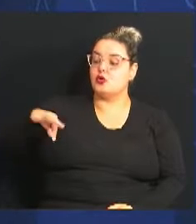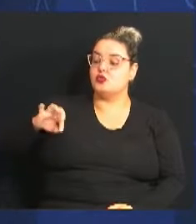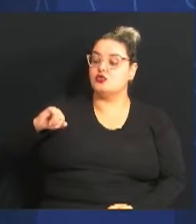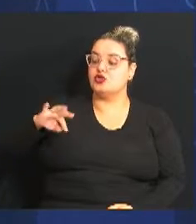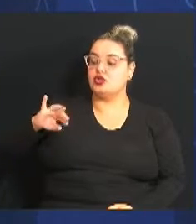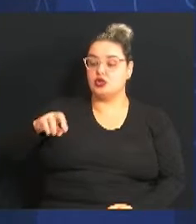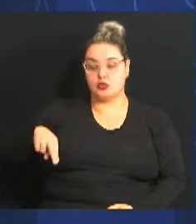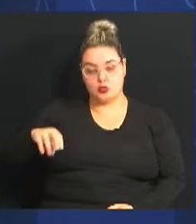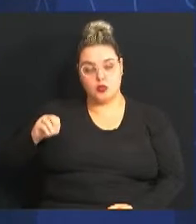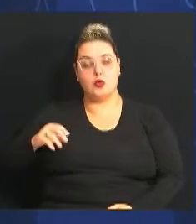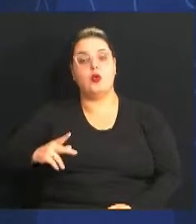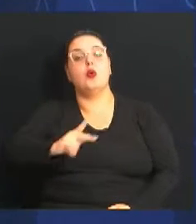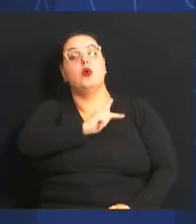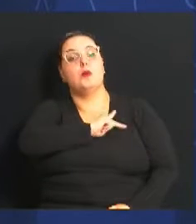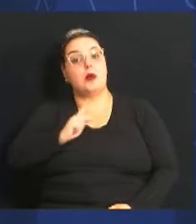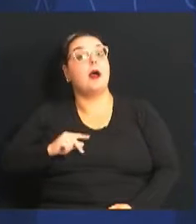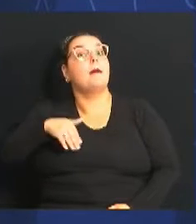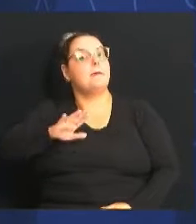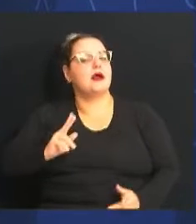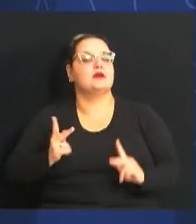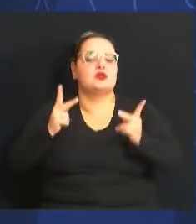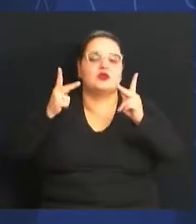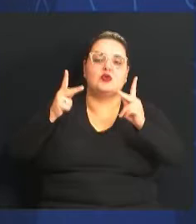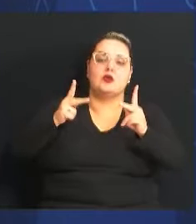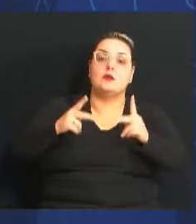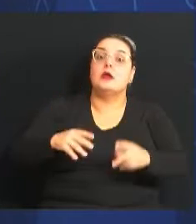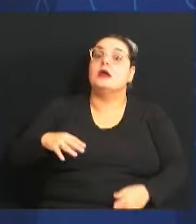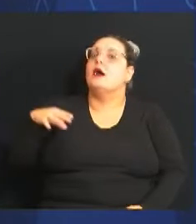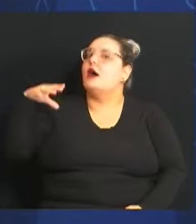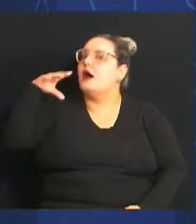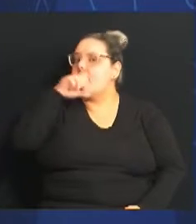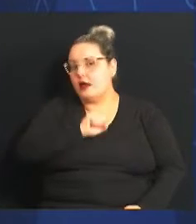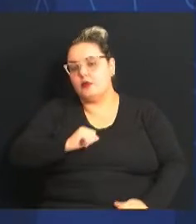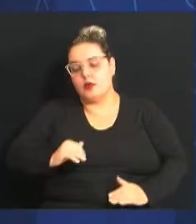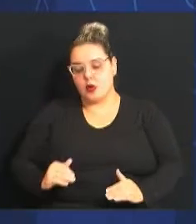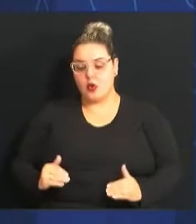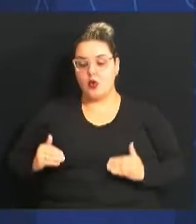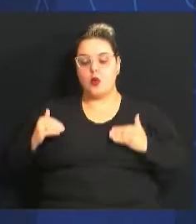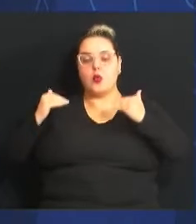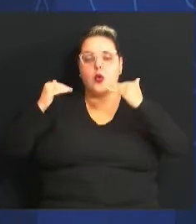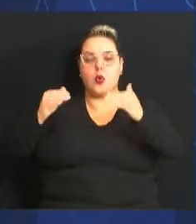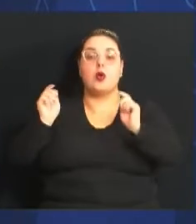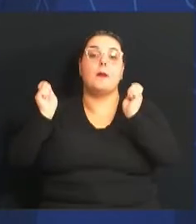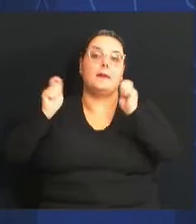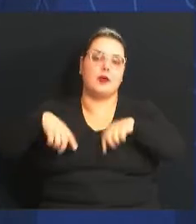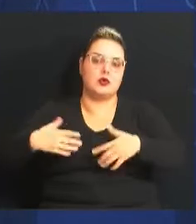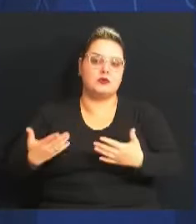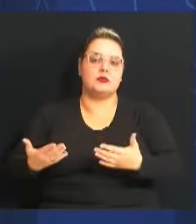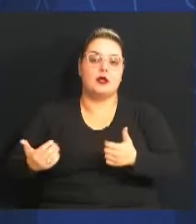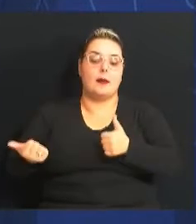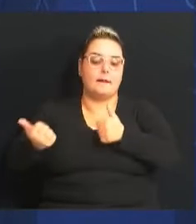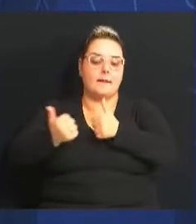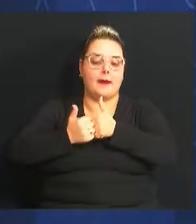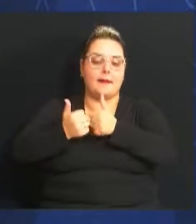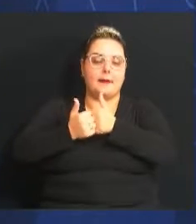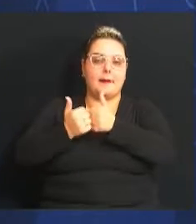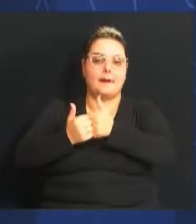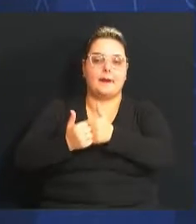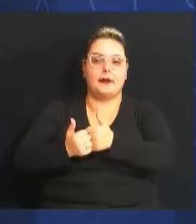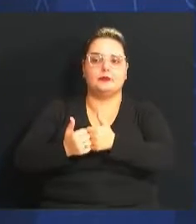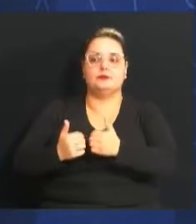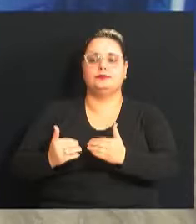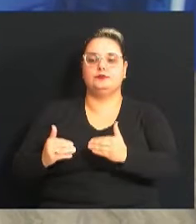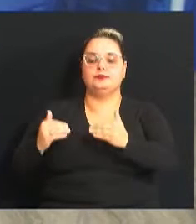vitória na competição e para sair o quanto antes aí da possibilidade de se aproximar da zona de